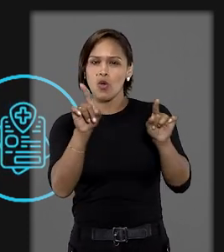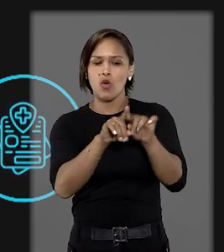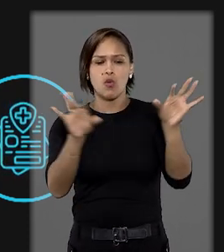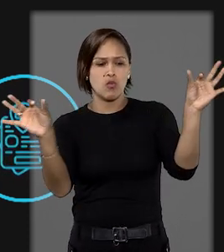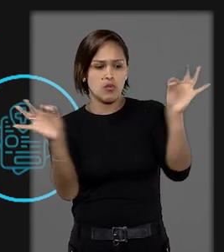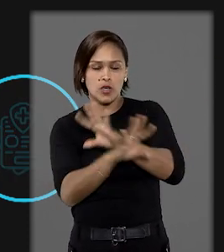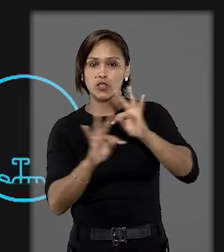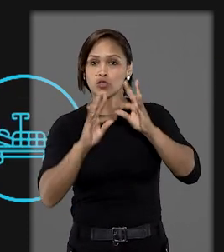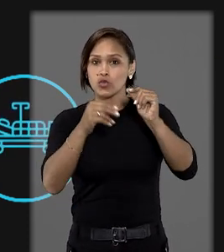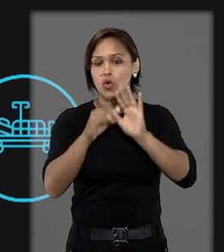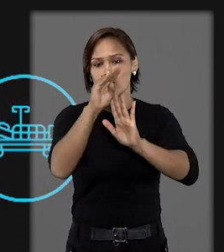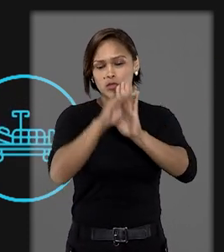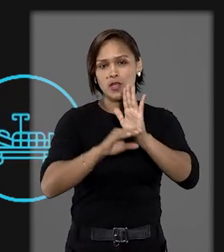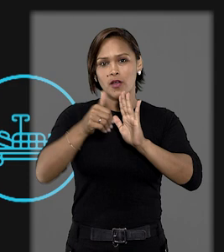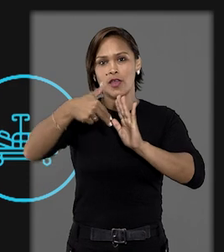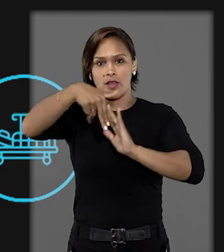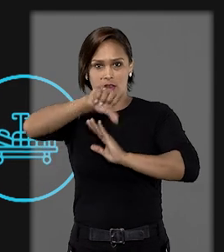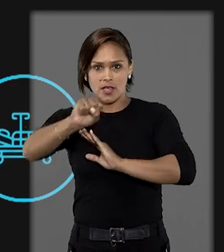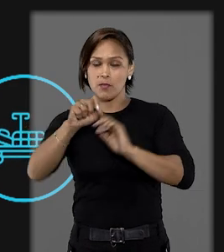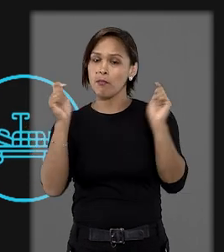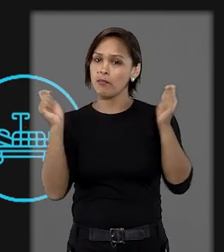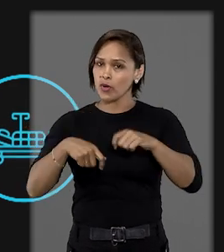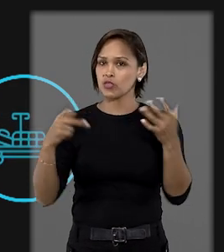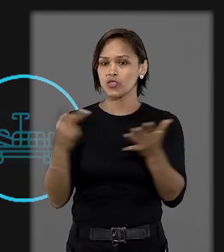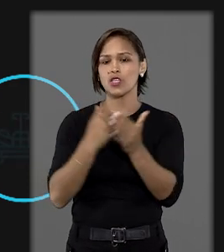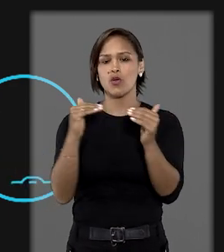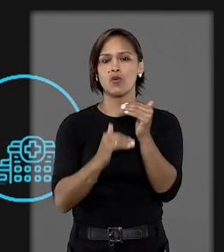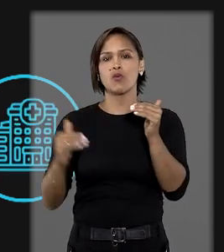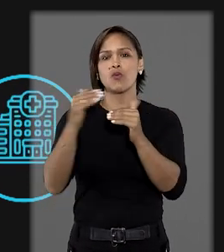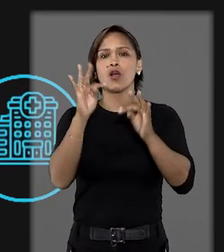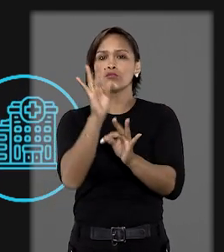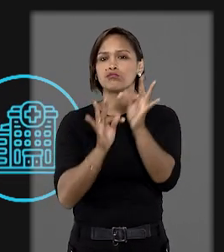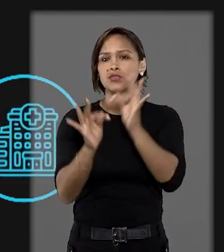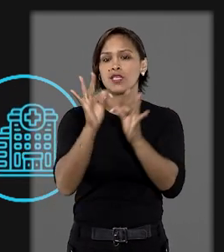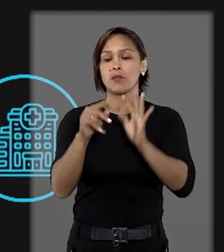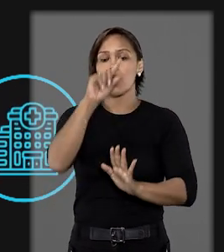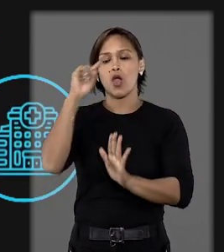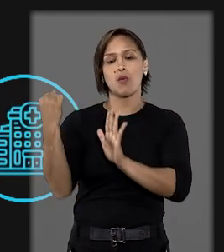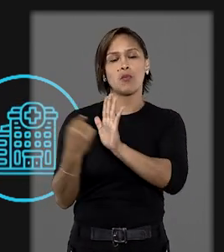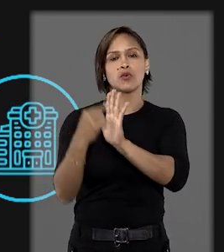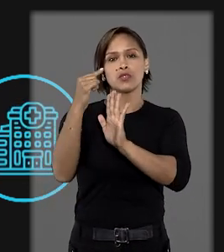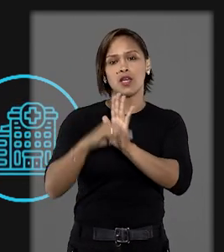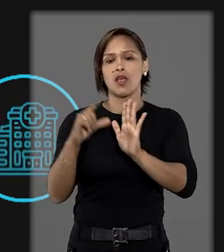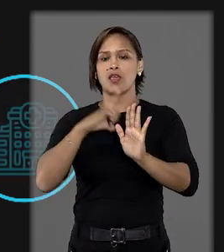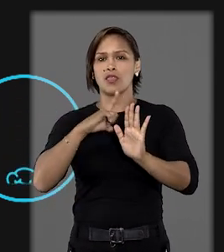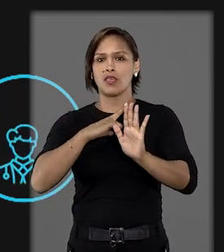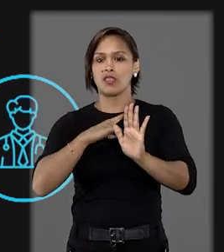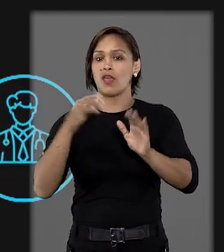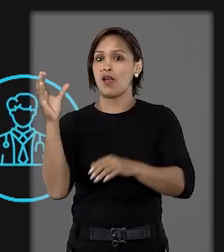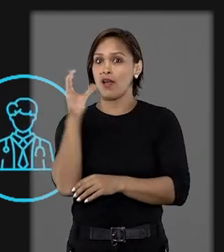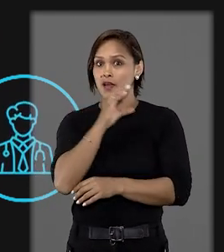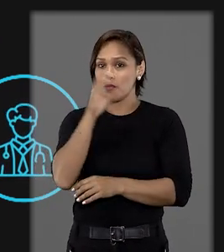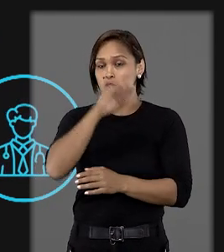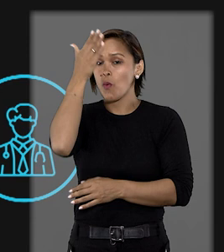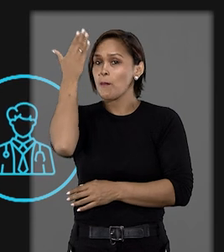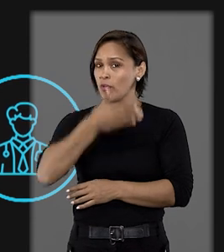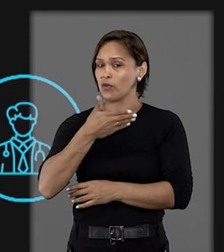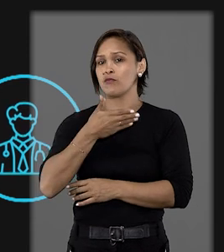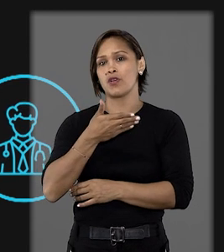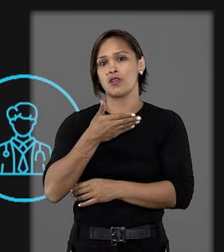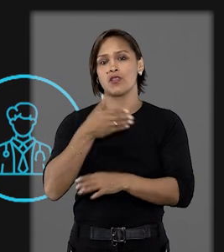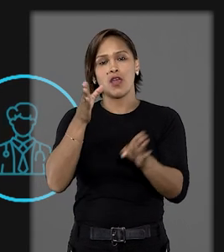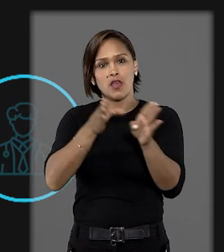procedimentos do rol da ANS, pode haver a cobertura do tratamento indicado, desde que tenha eficácia comprovada,